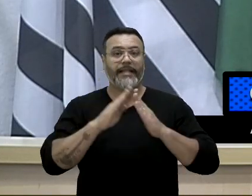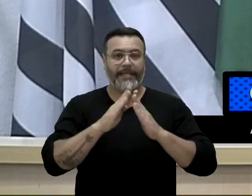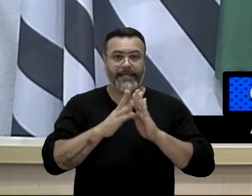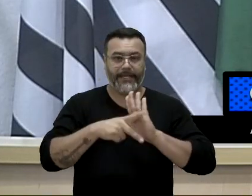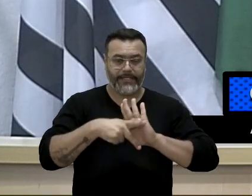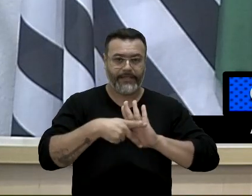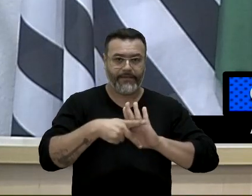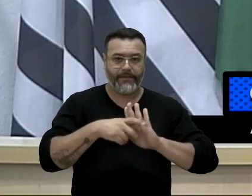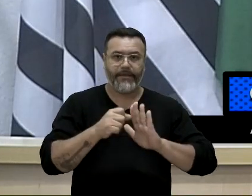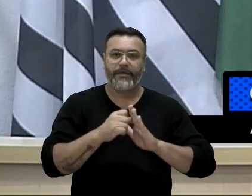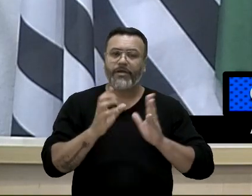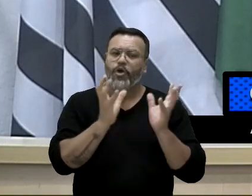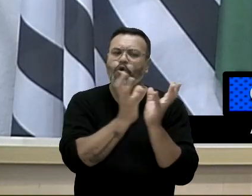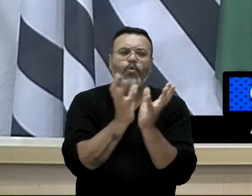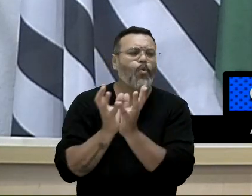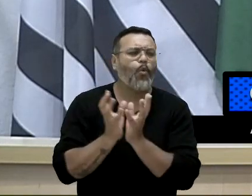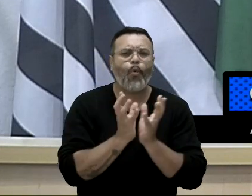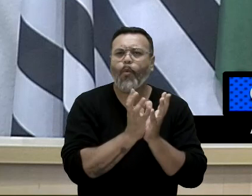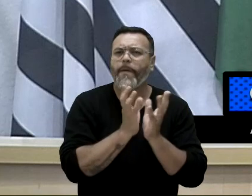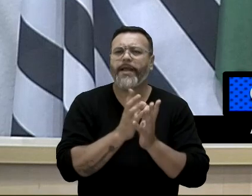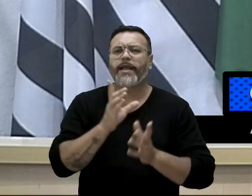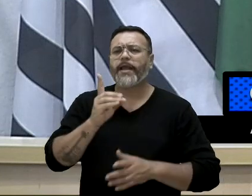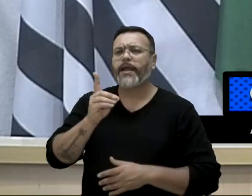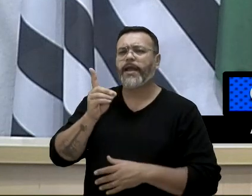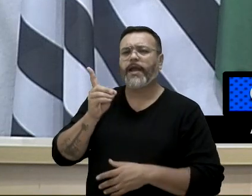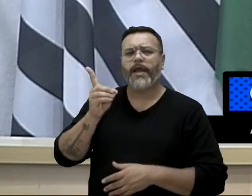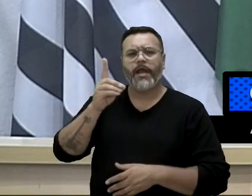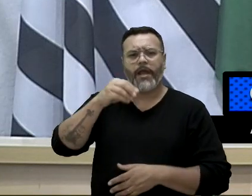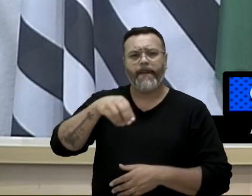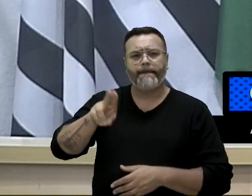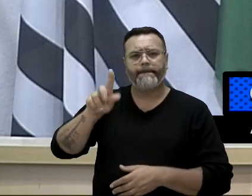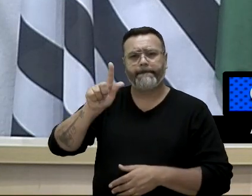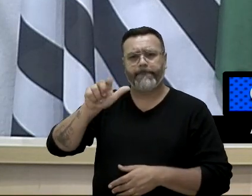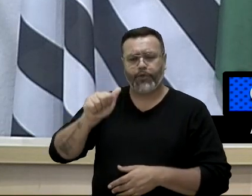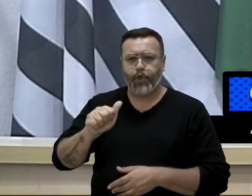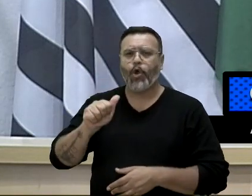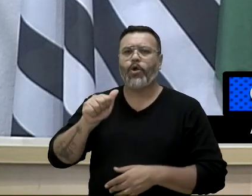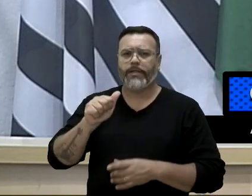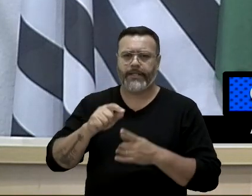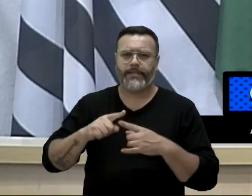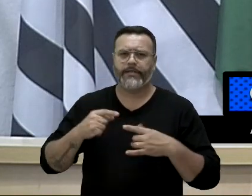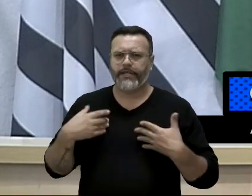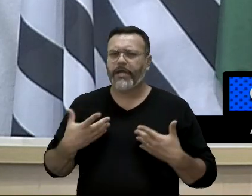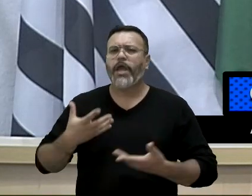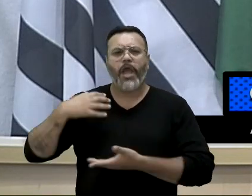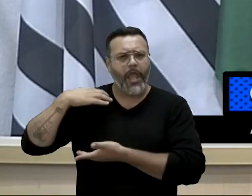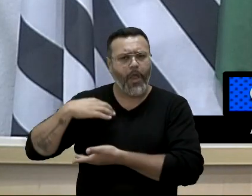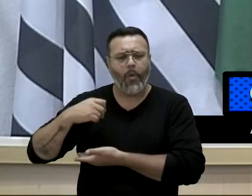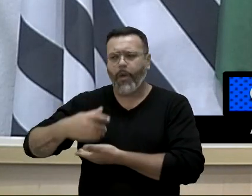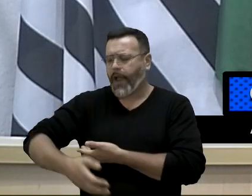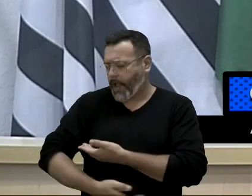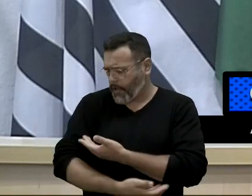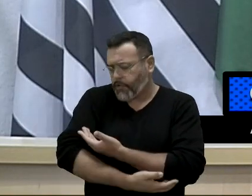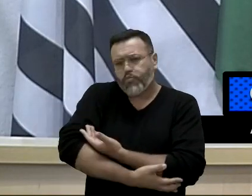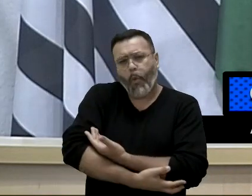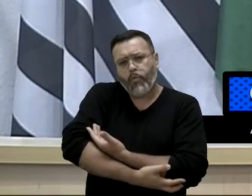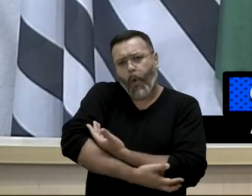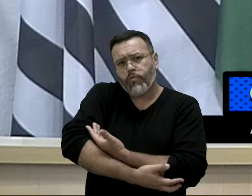de apoio. Amamentei a Mia 6 meses exclusivamente, depois 2 anos e meio,